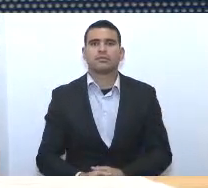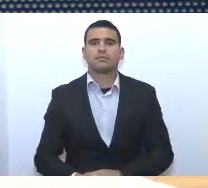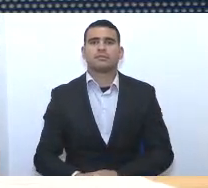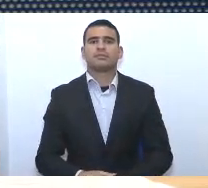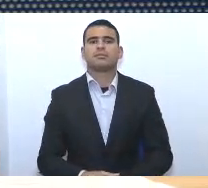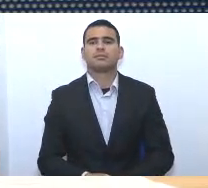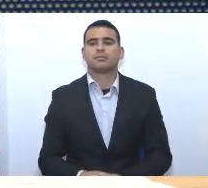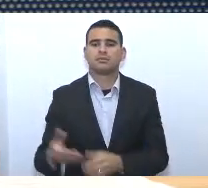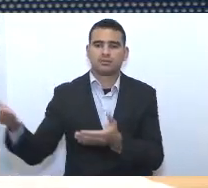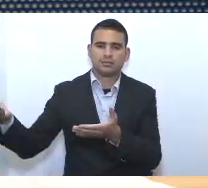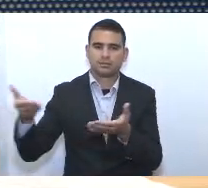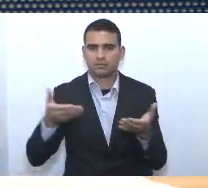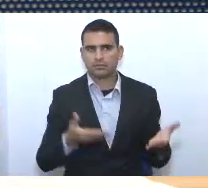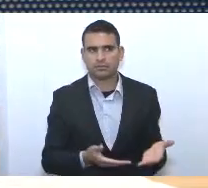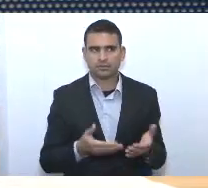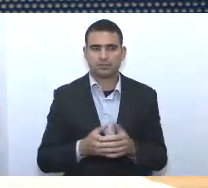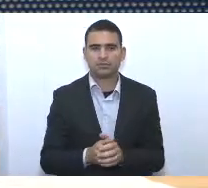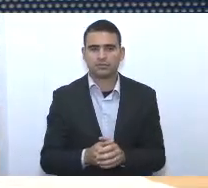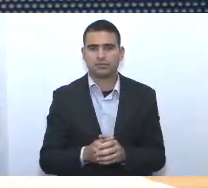Chamo à mesa,